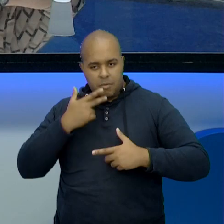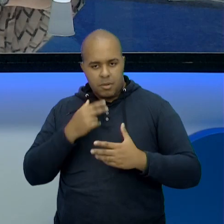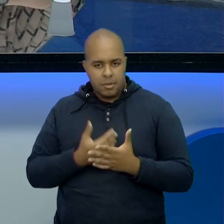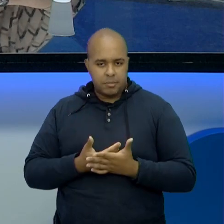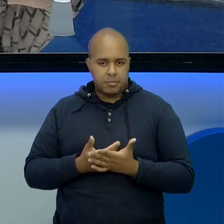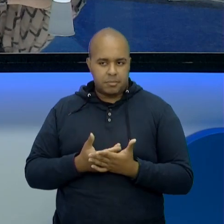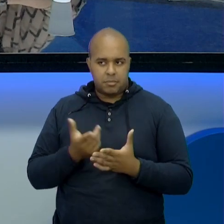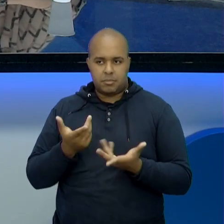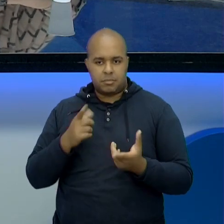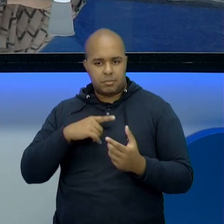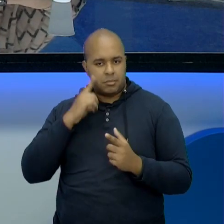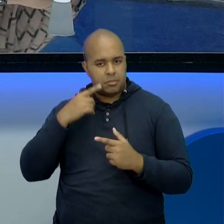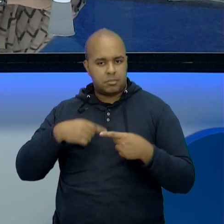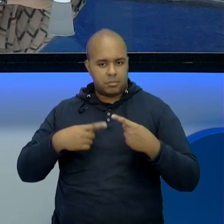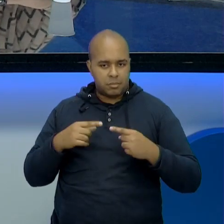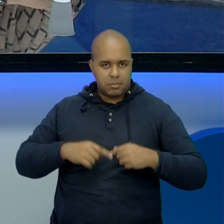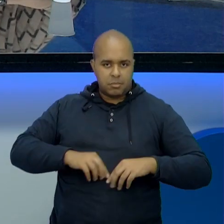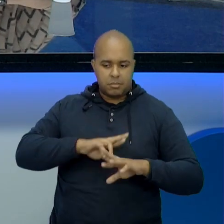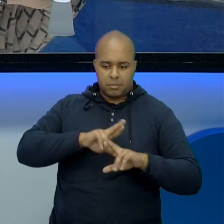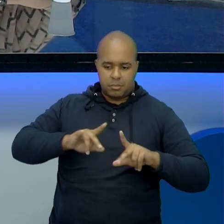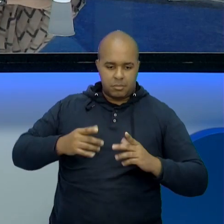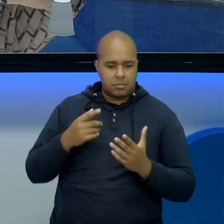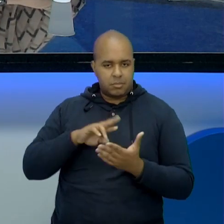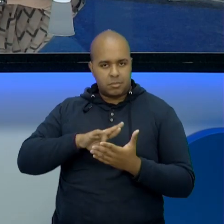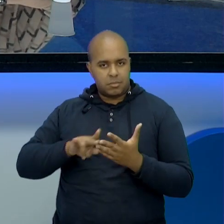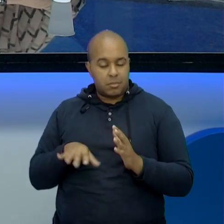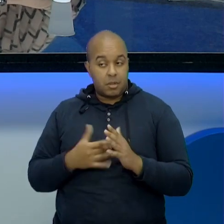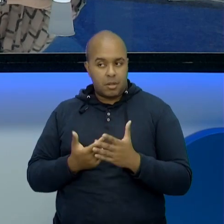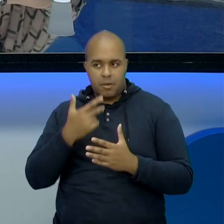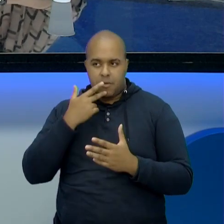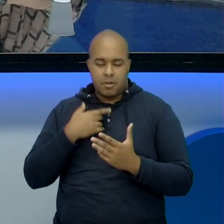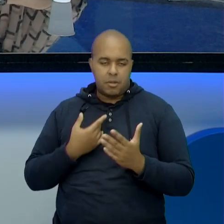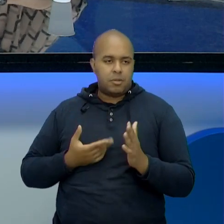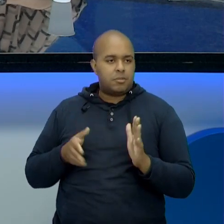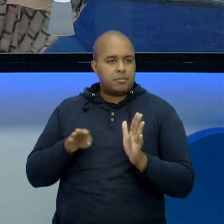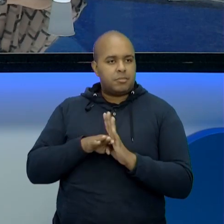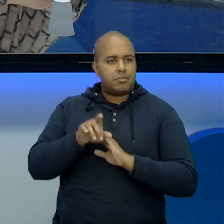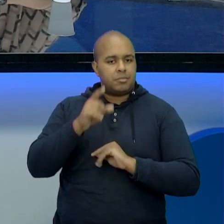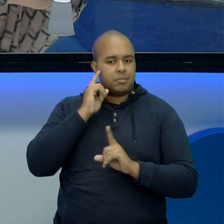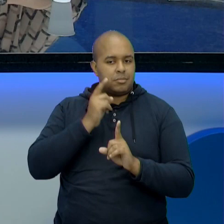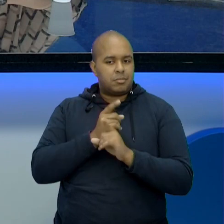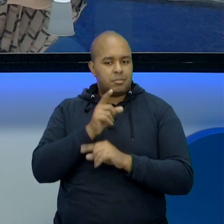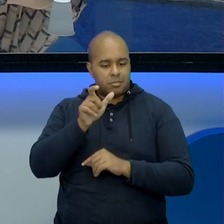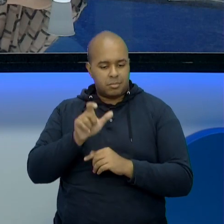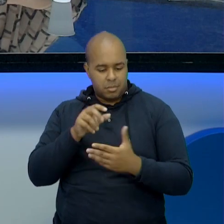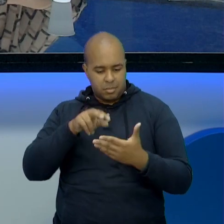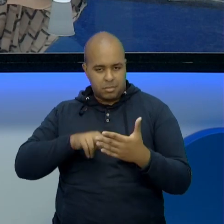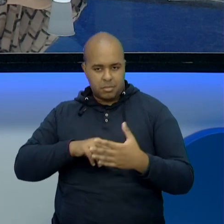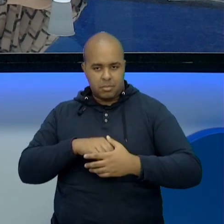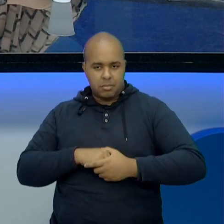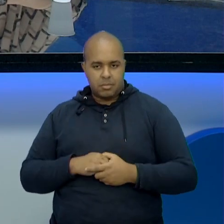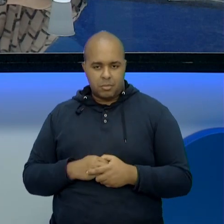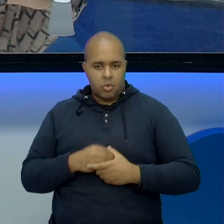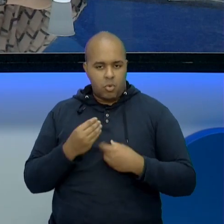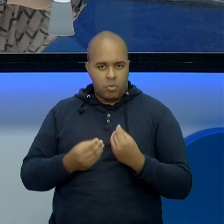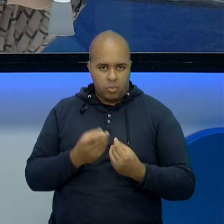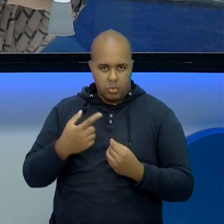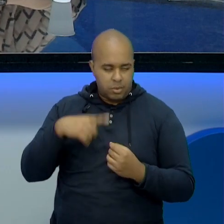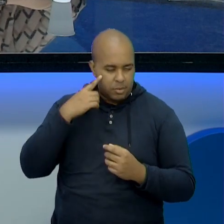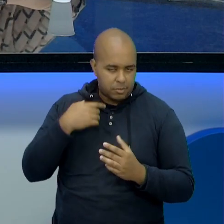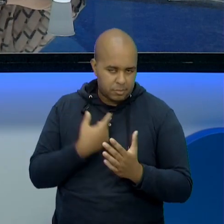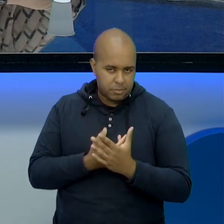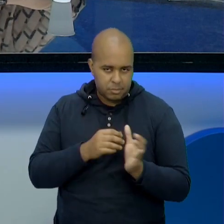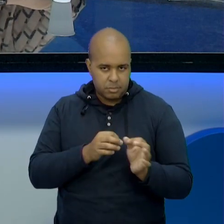não, a gente tem uma política de diversidade. Aí a gente chega lá, olha como que são